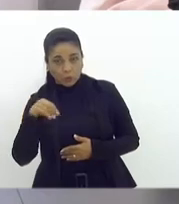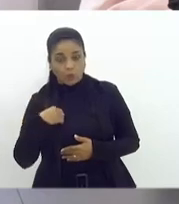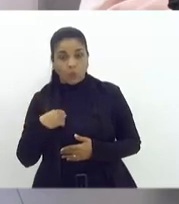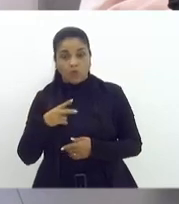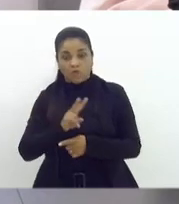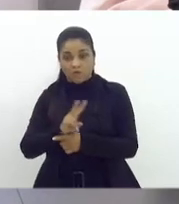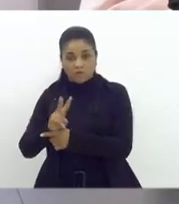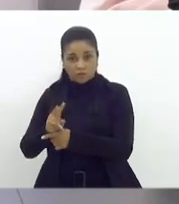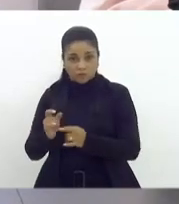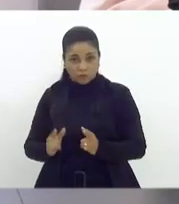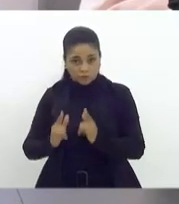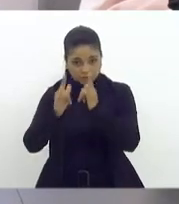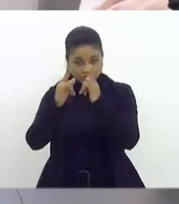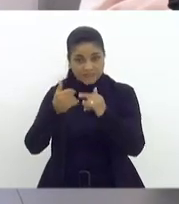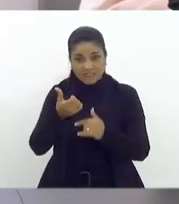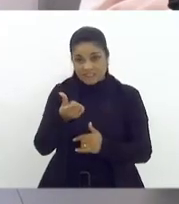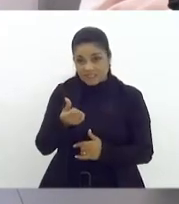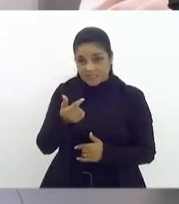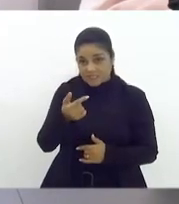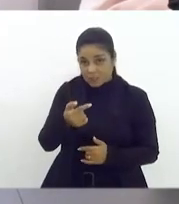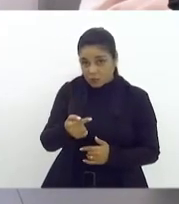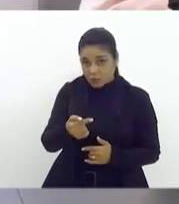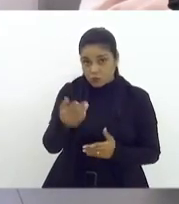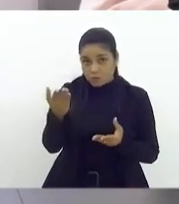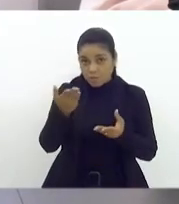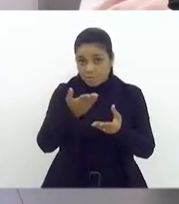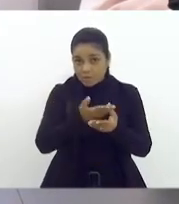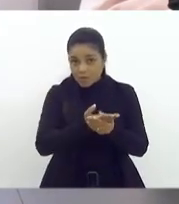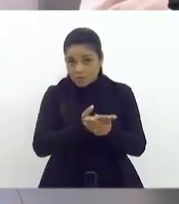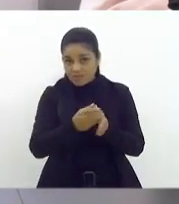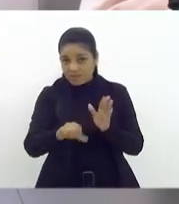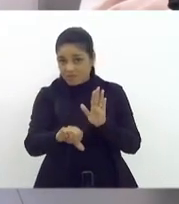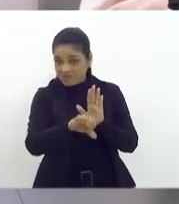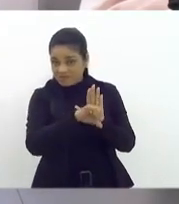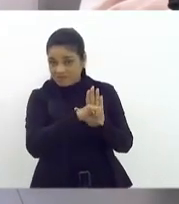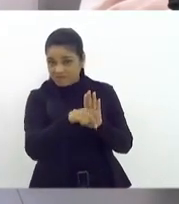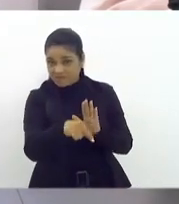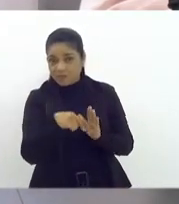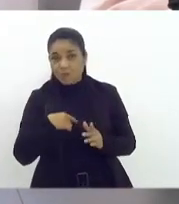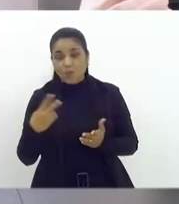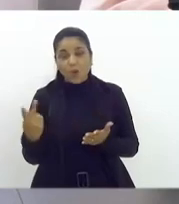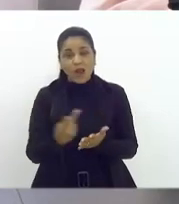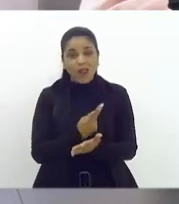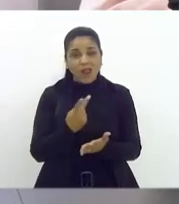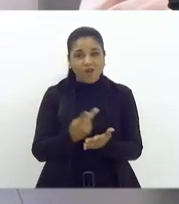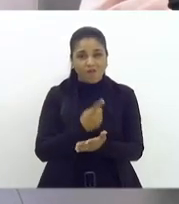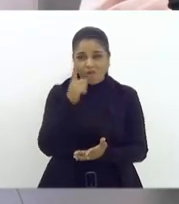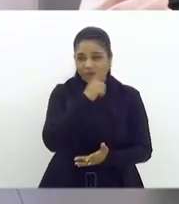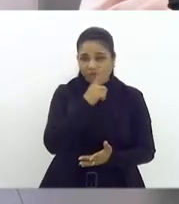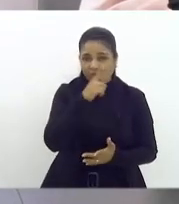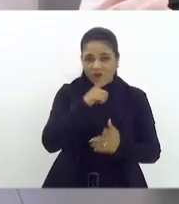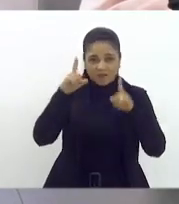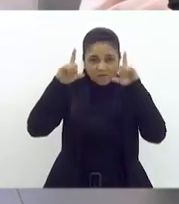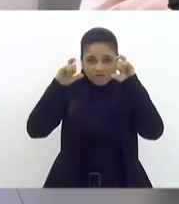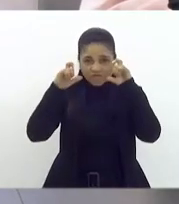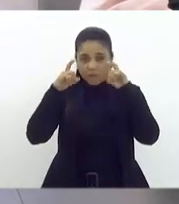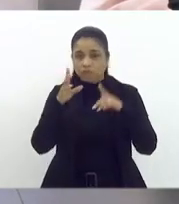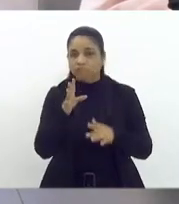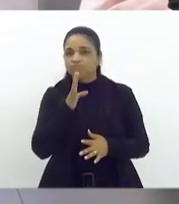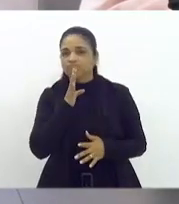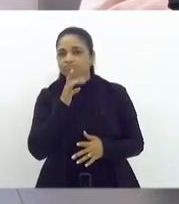processos criminais por erro em reconhecimento fotográfico tudo isso na